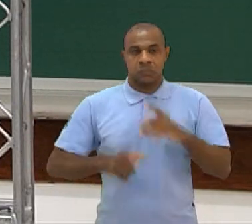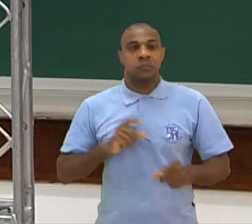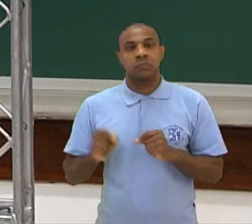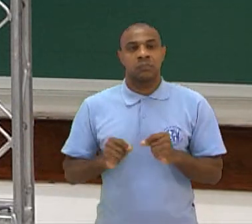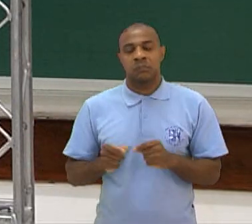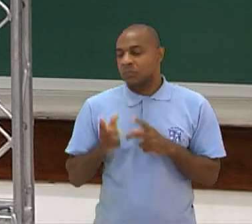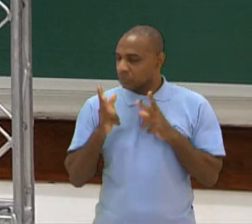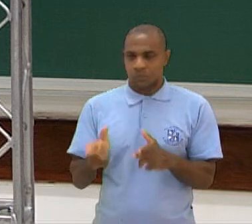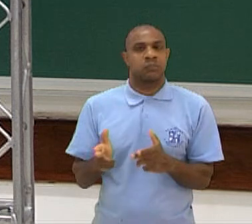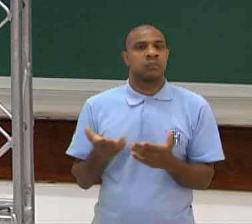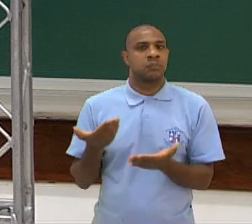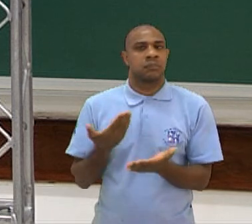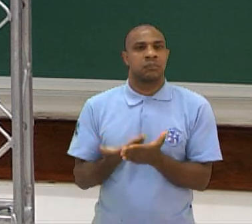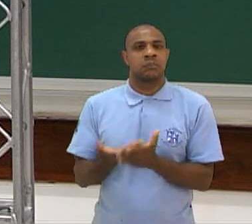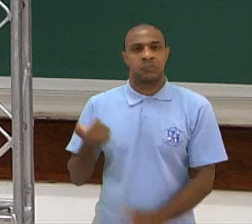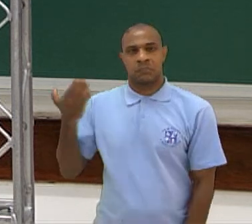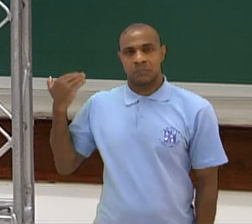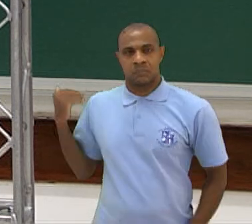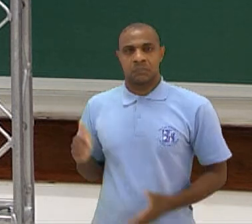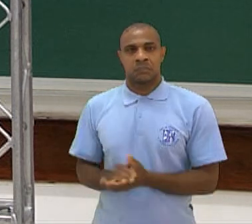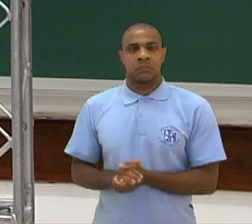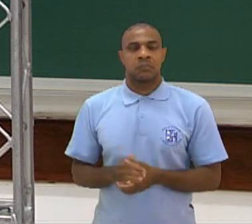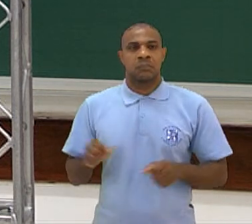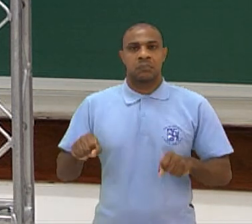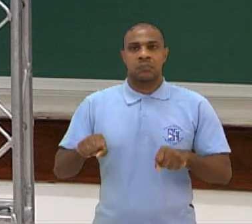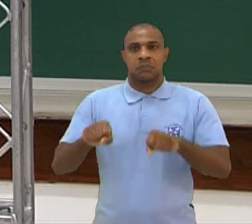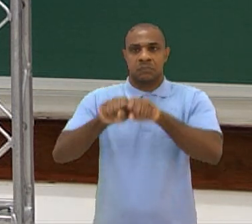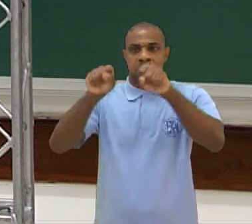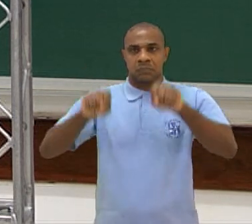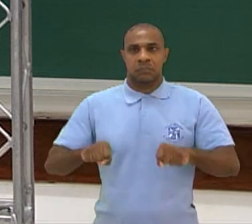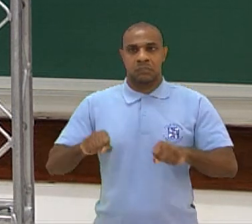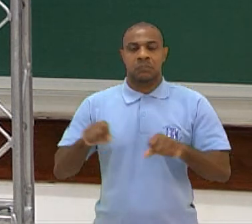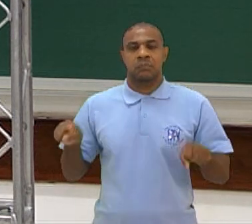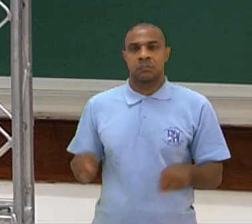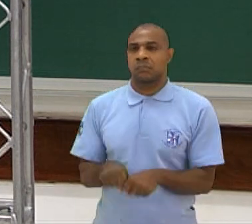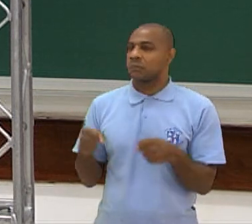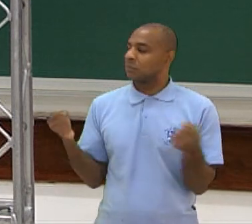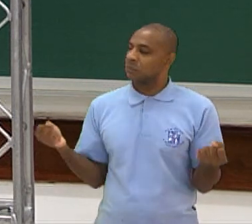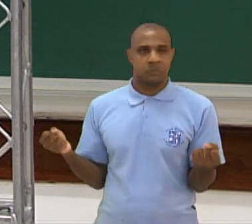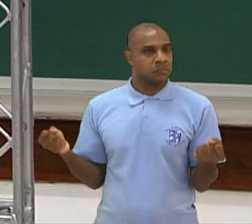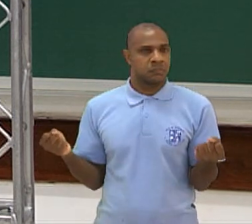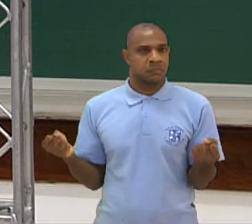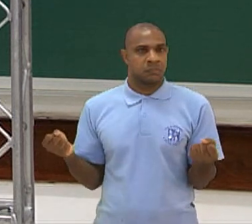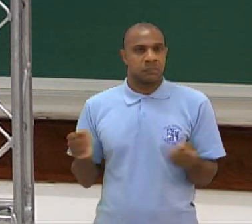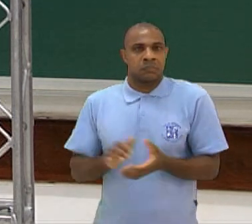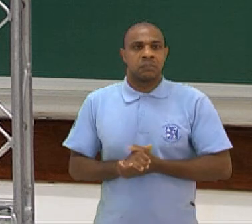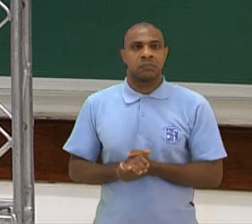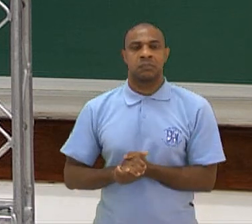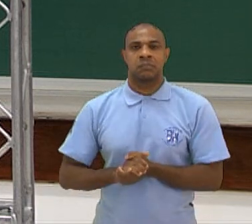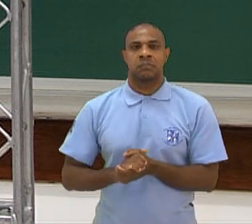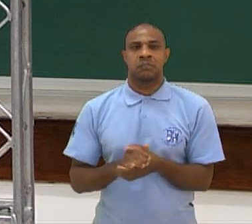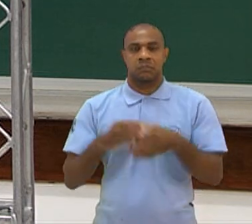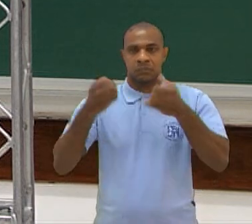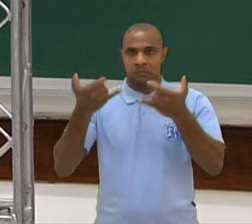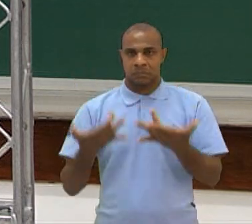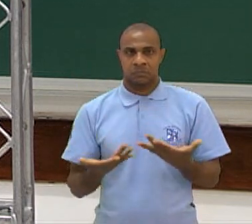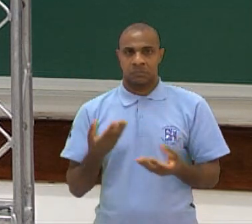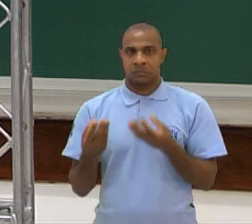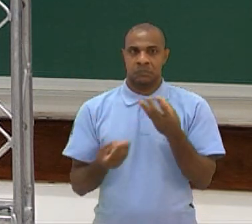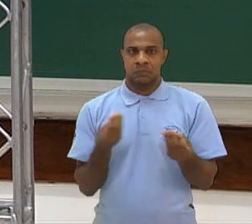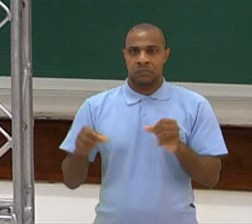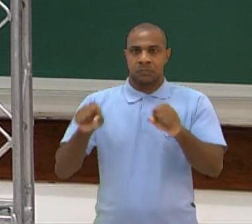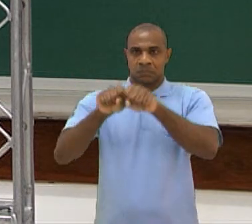aula passada. Duas aulítias sobre sistema impossível, né? Classificação do sistema linear, sistema impossível.